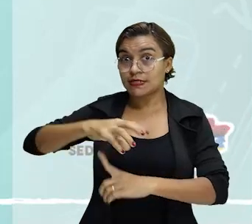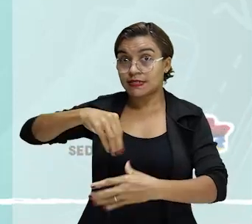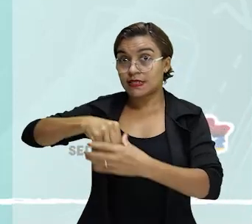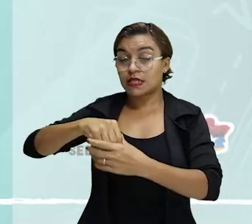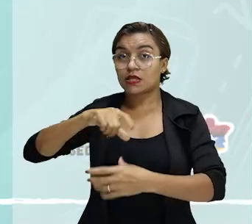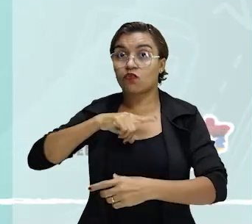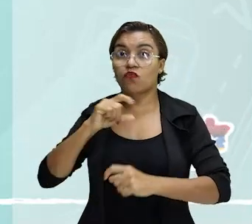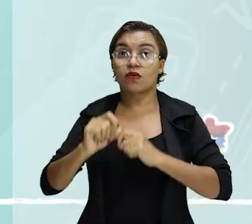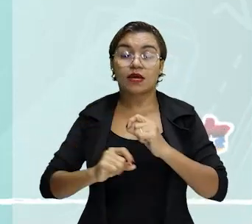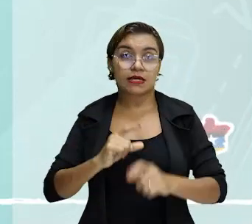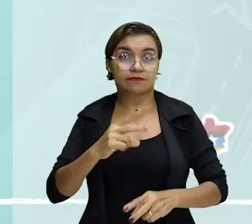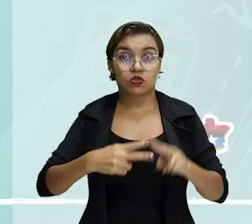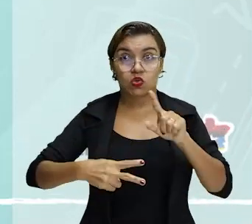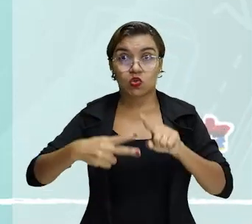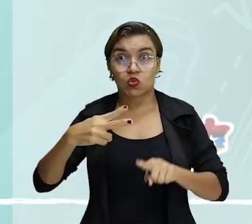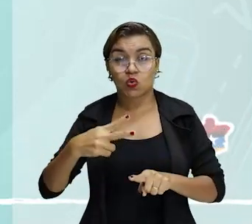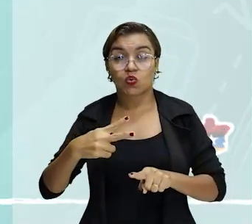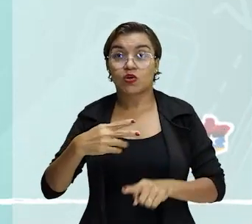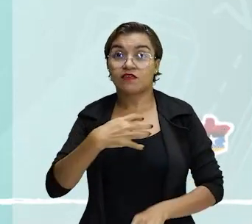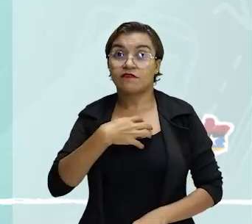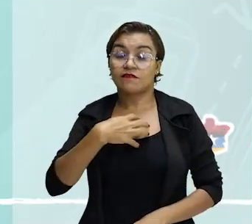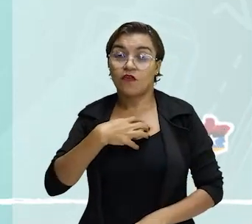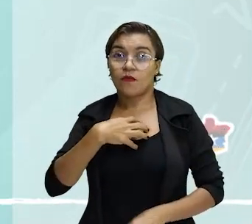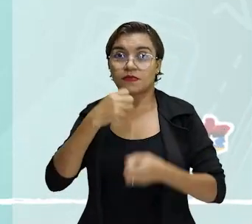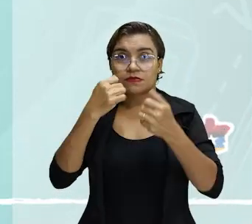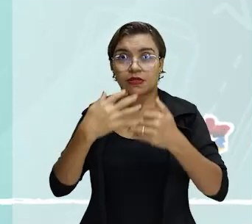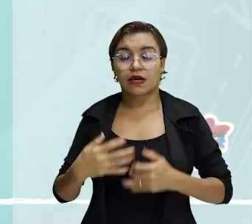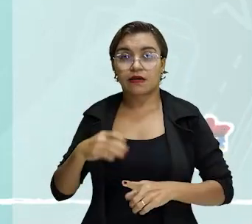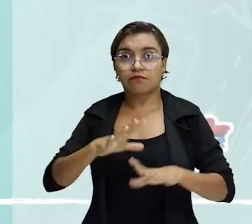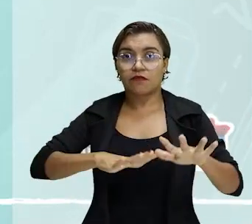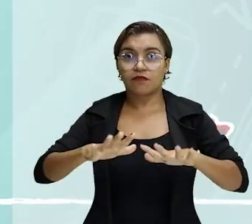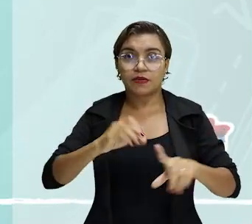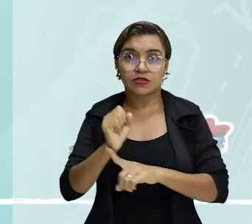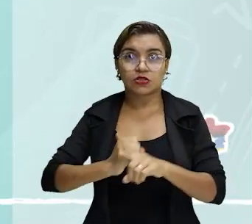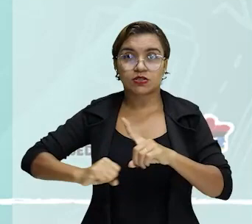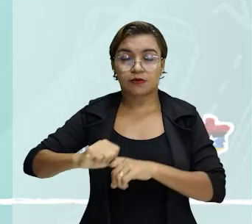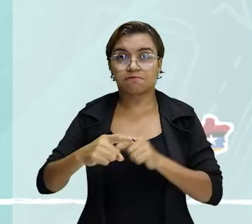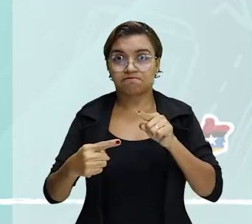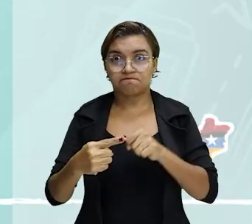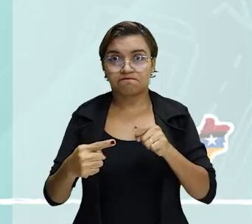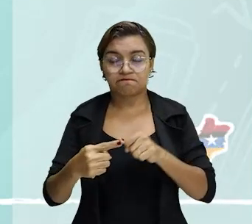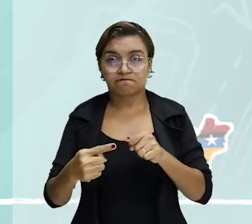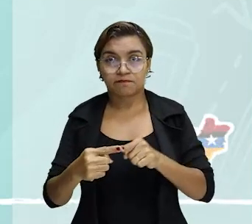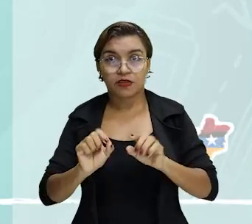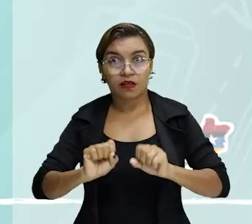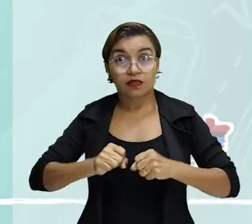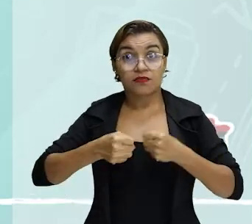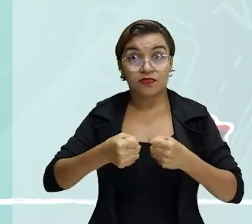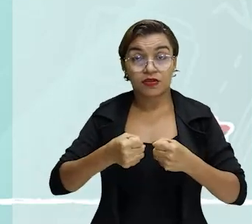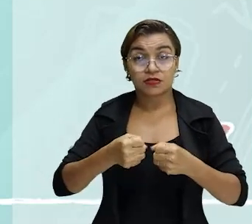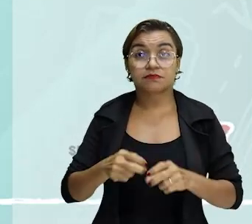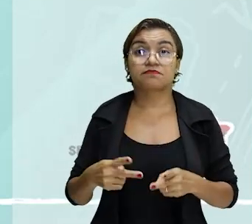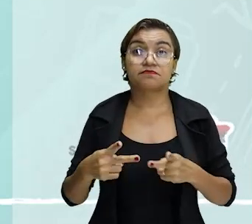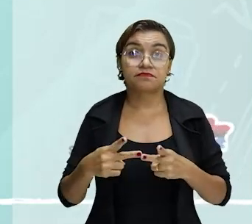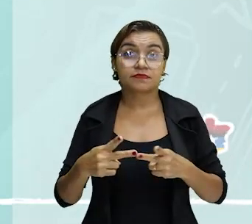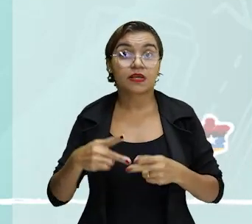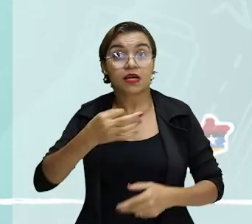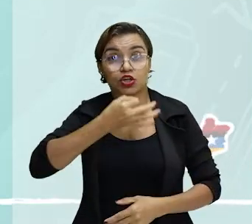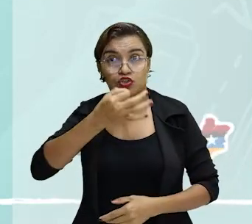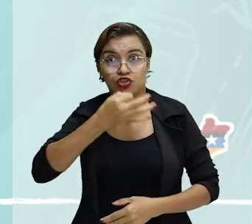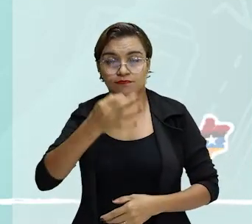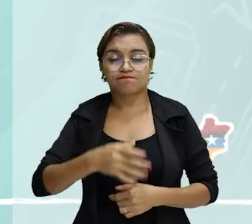tá? Existem 2 caminhos para falar de movimento social. Existe o caminho da defesa e o caminho da